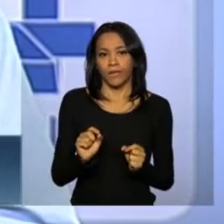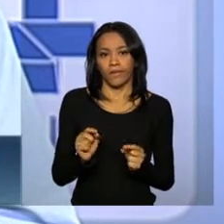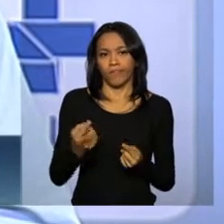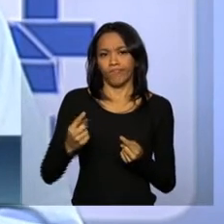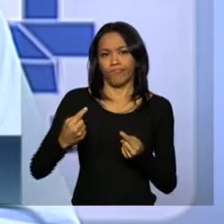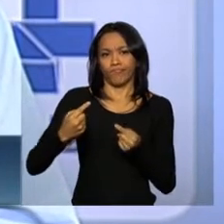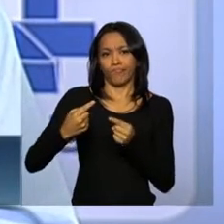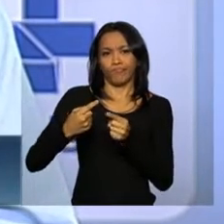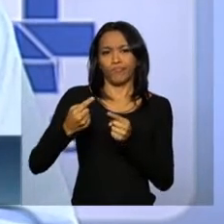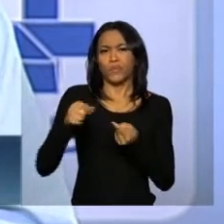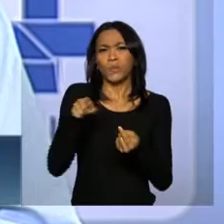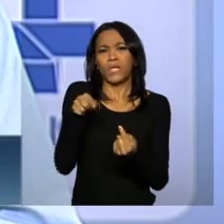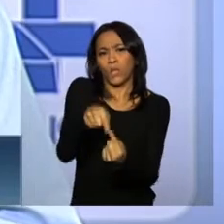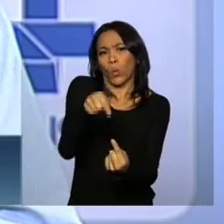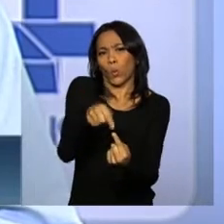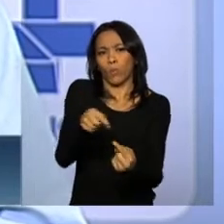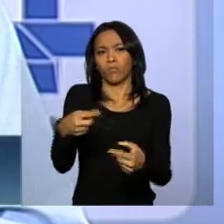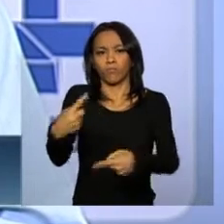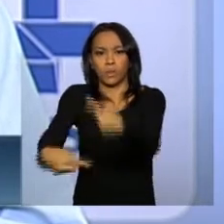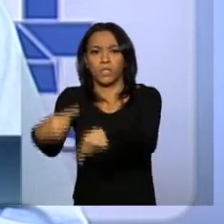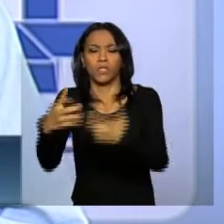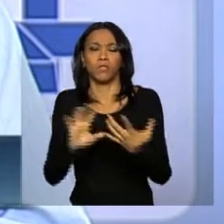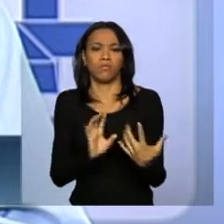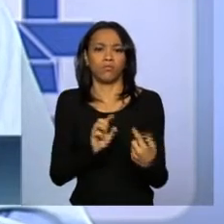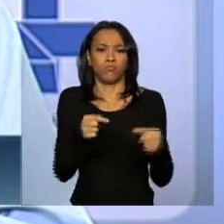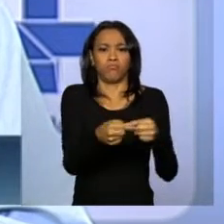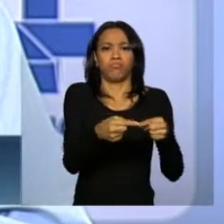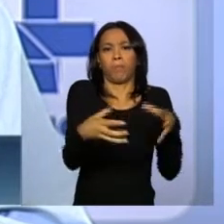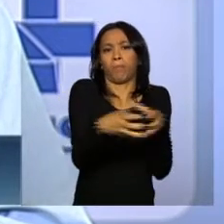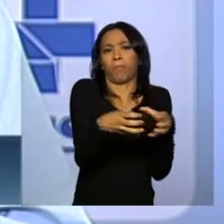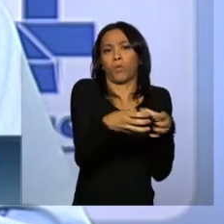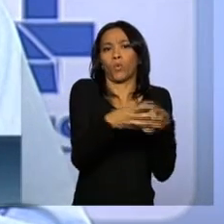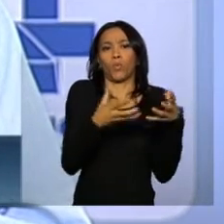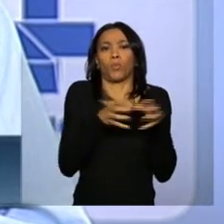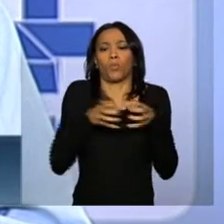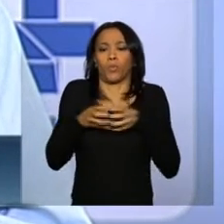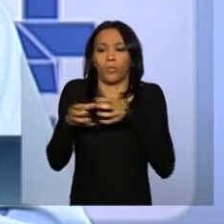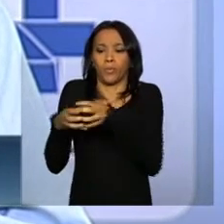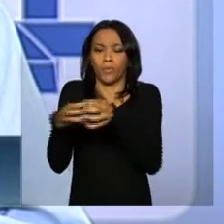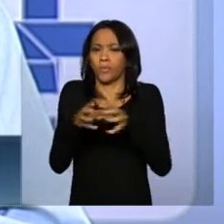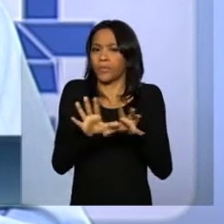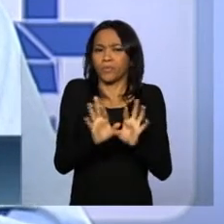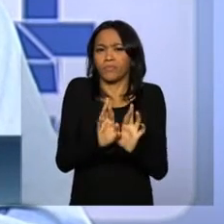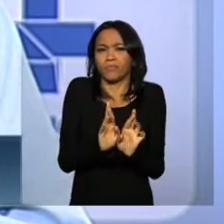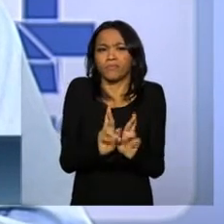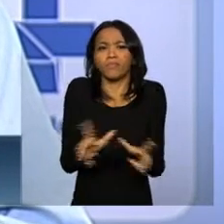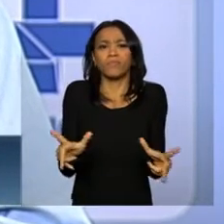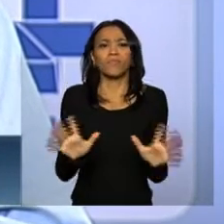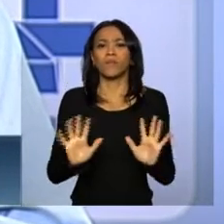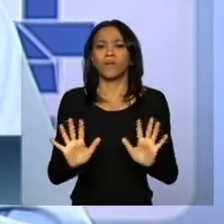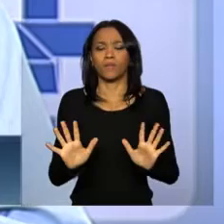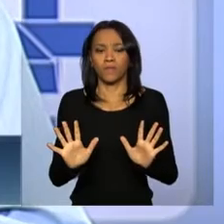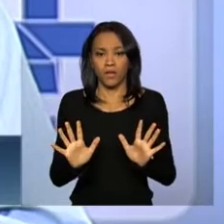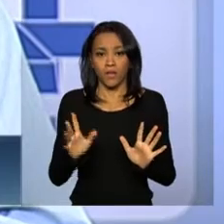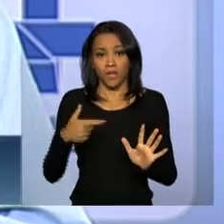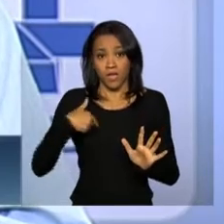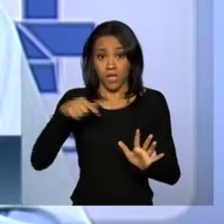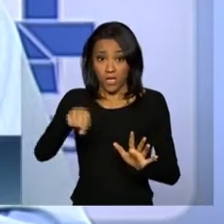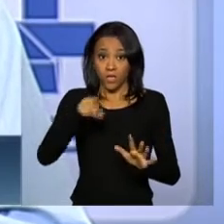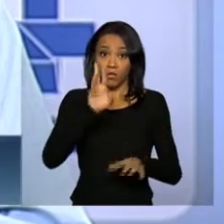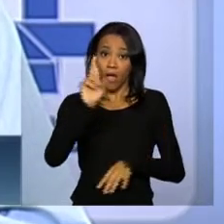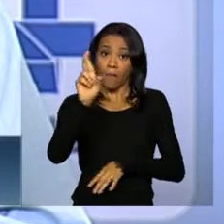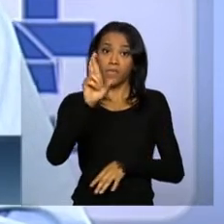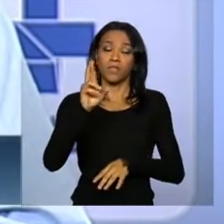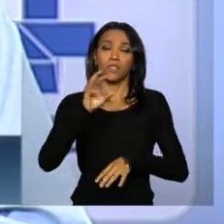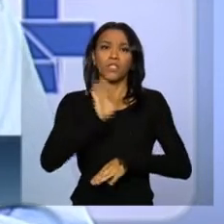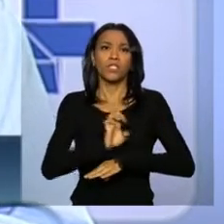de relação partidária, o que quer que seja. Todos os governadores, o conjunto dos representantes, dos